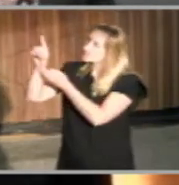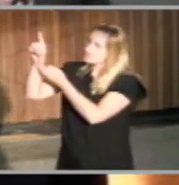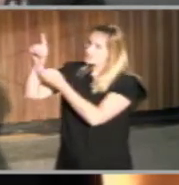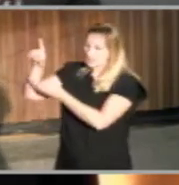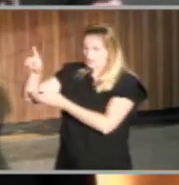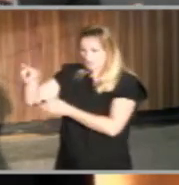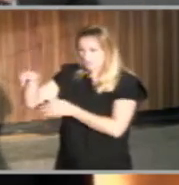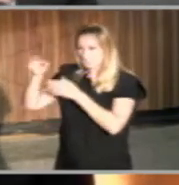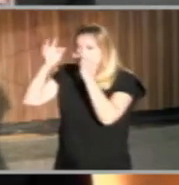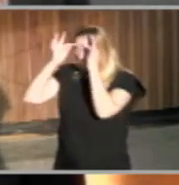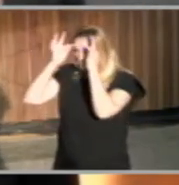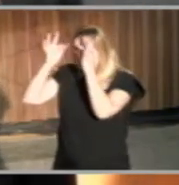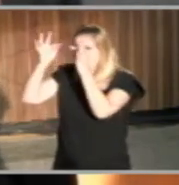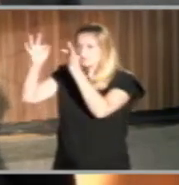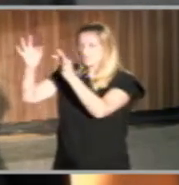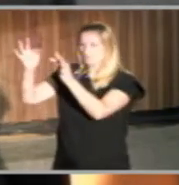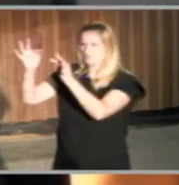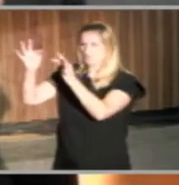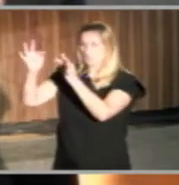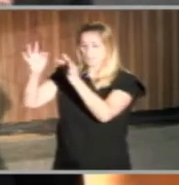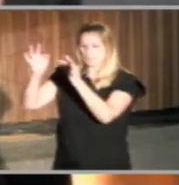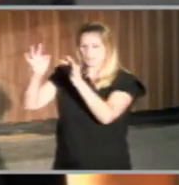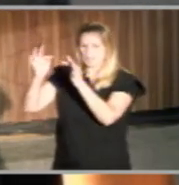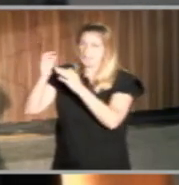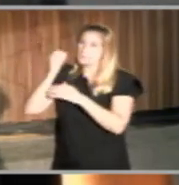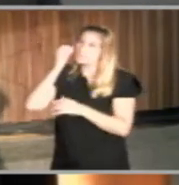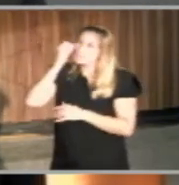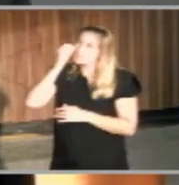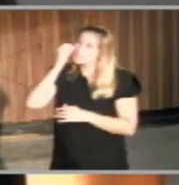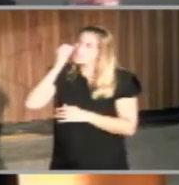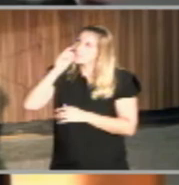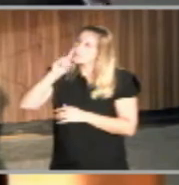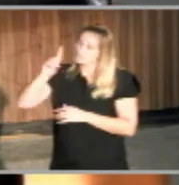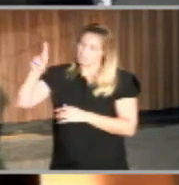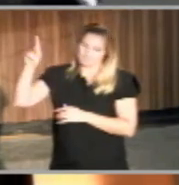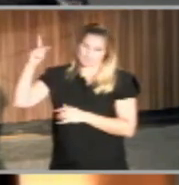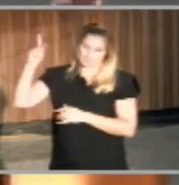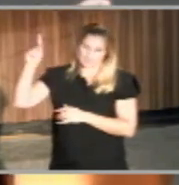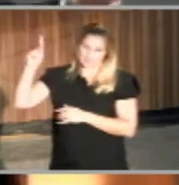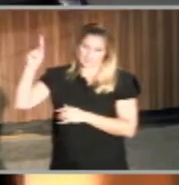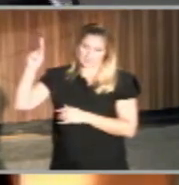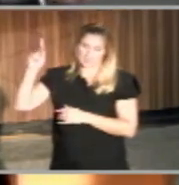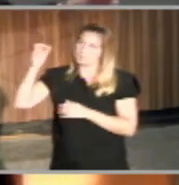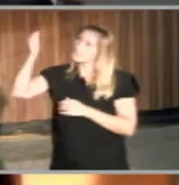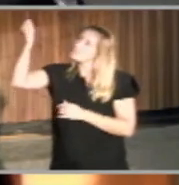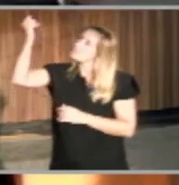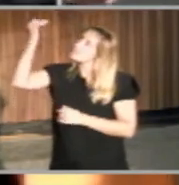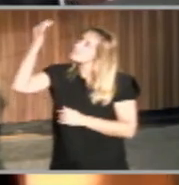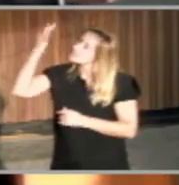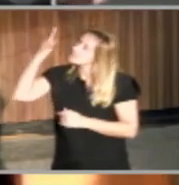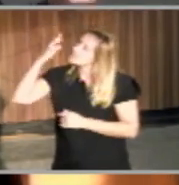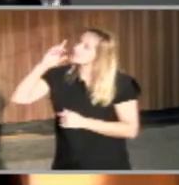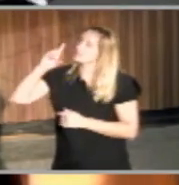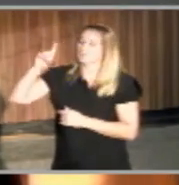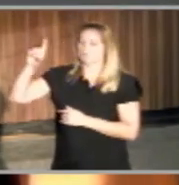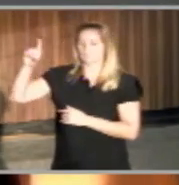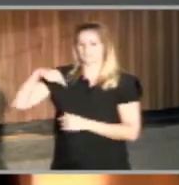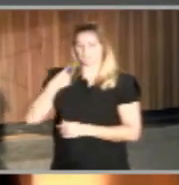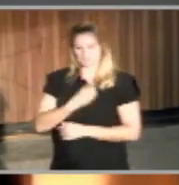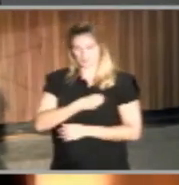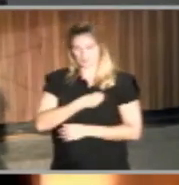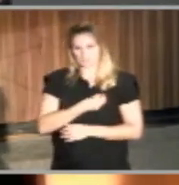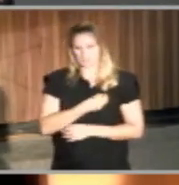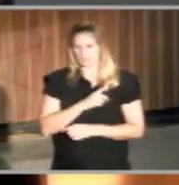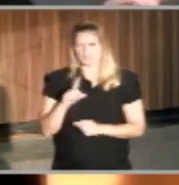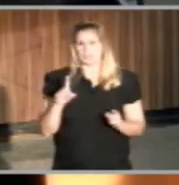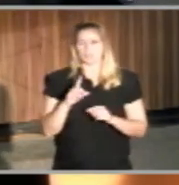a gente aprende dEle, vive dEle, experimenta dEle, é dinâmica da graça dEle na nossa vida. Eu sei que não acontece só